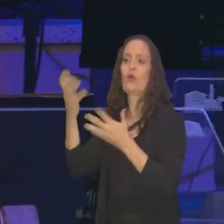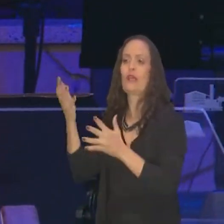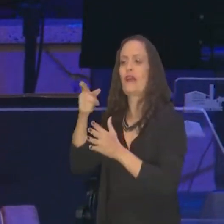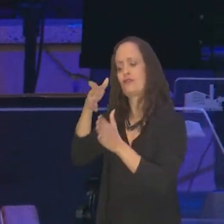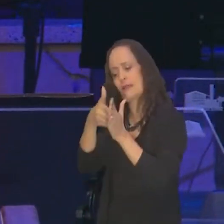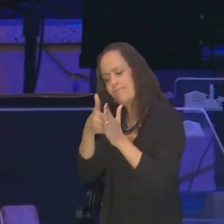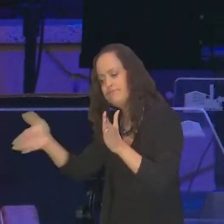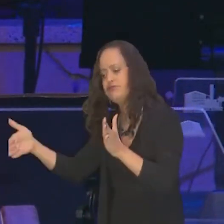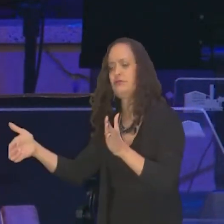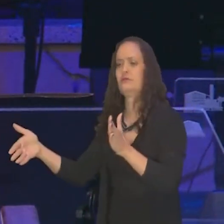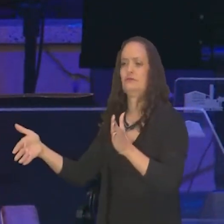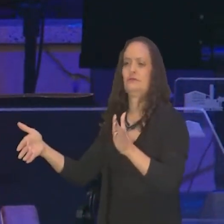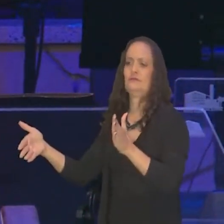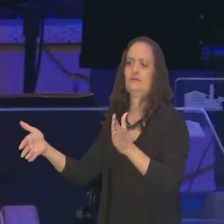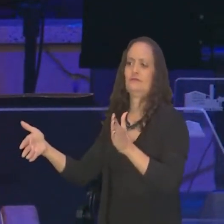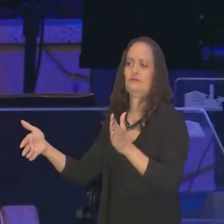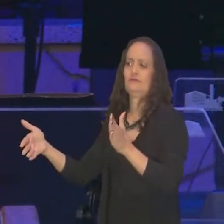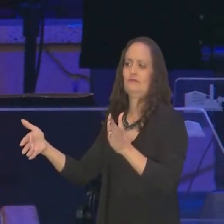do lugar.